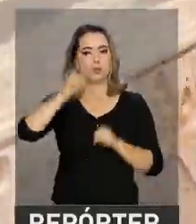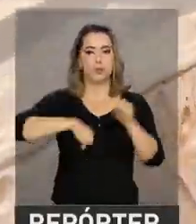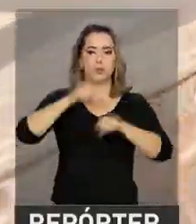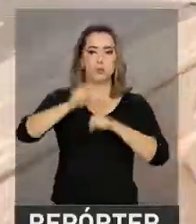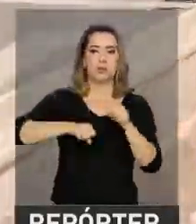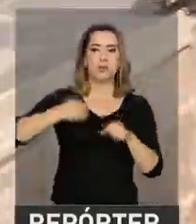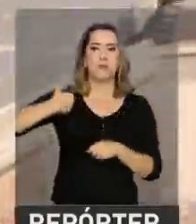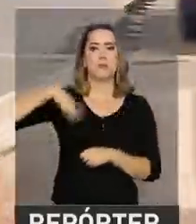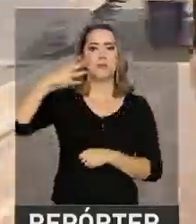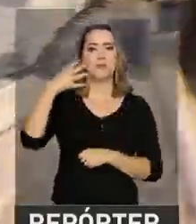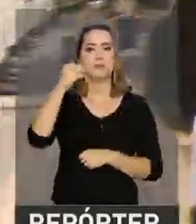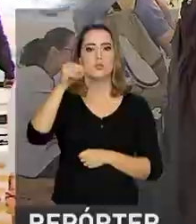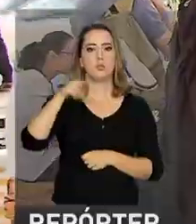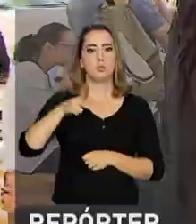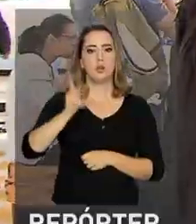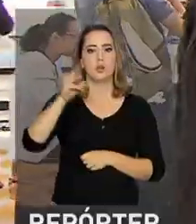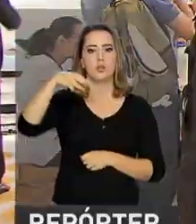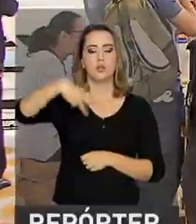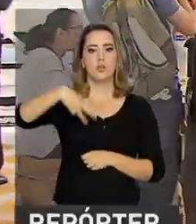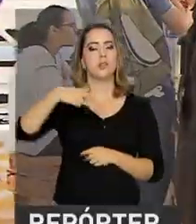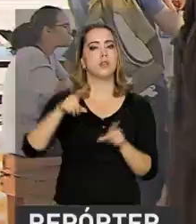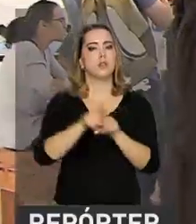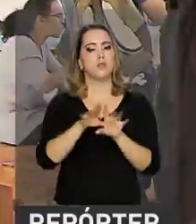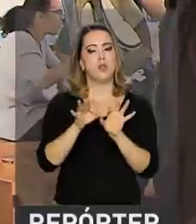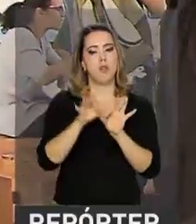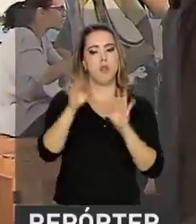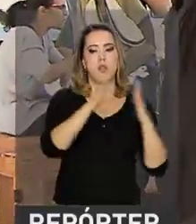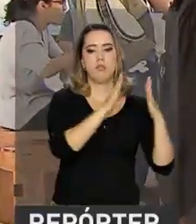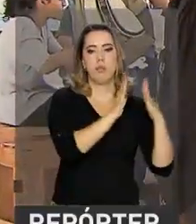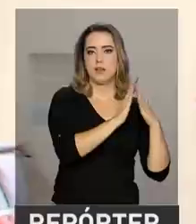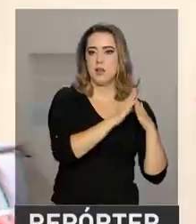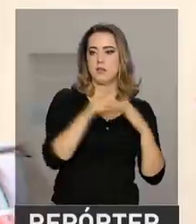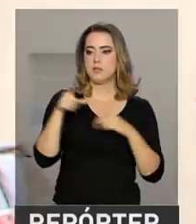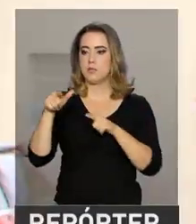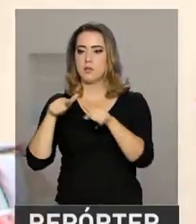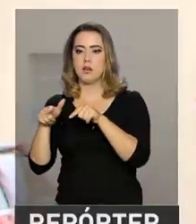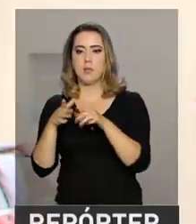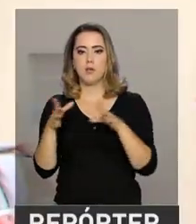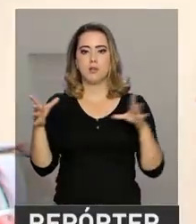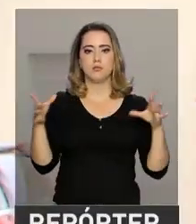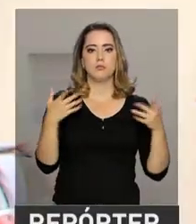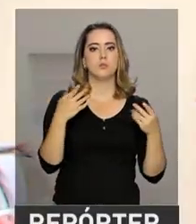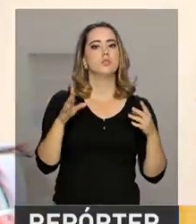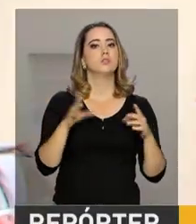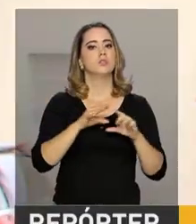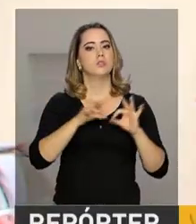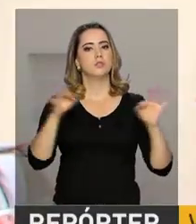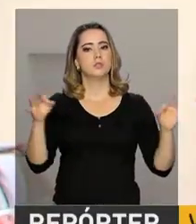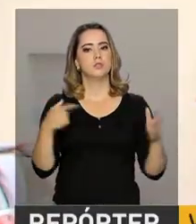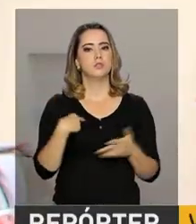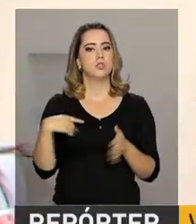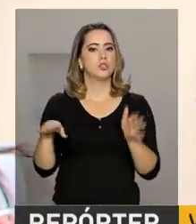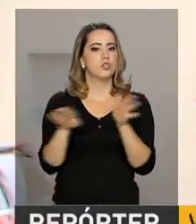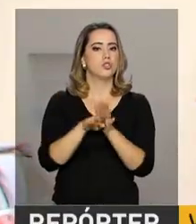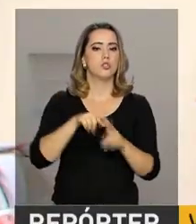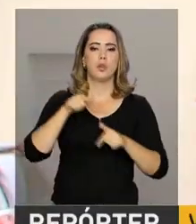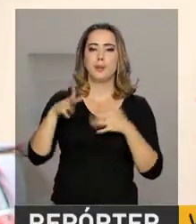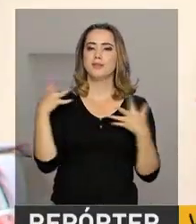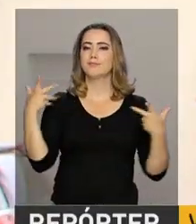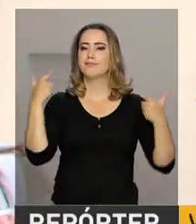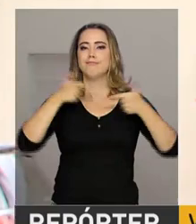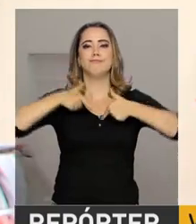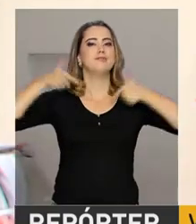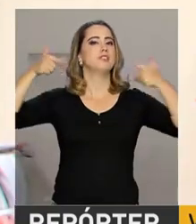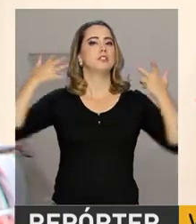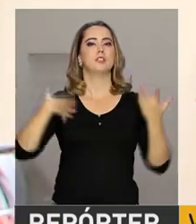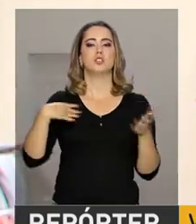de 40 quilômetros, distância da casa para o trabalho. Eu chego no trabalho já com humor excelente, volto para